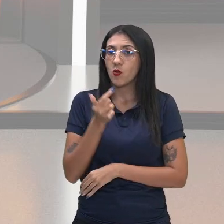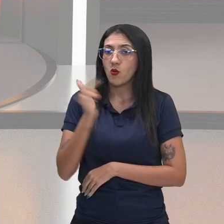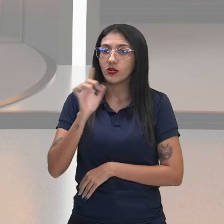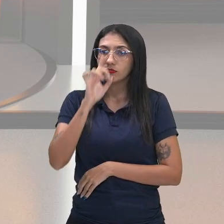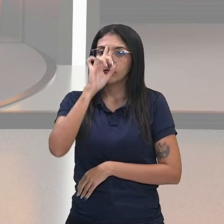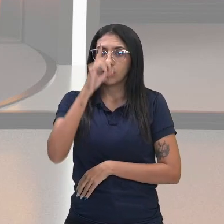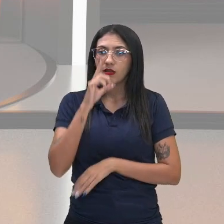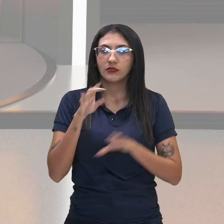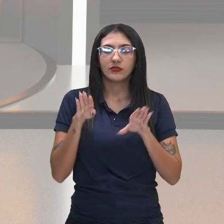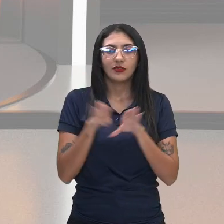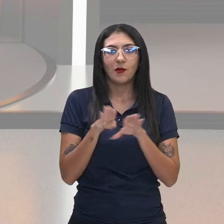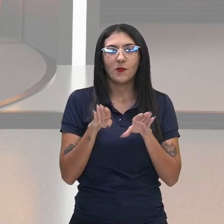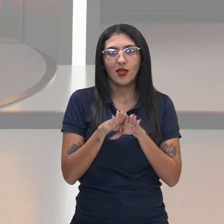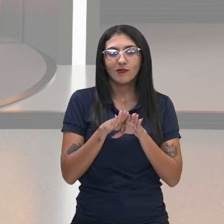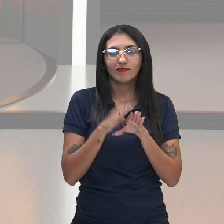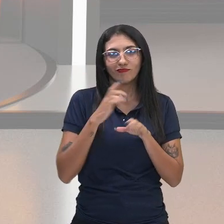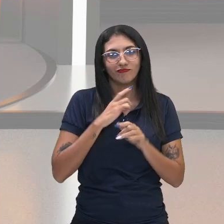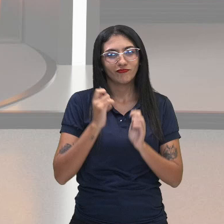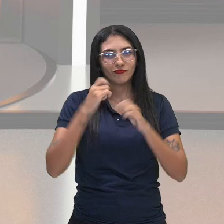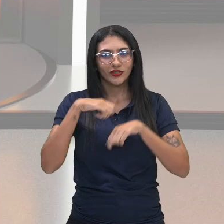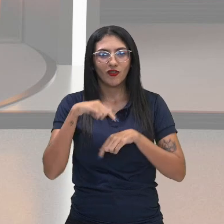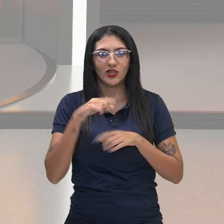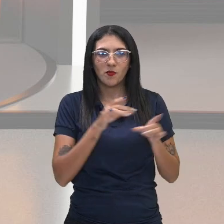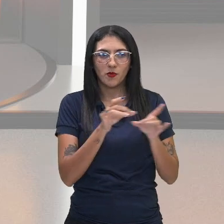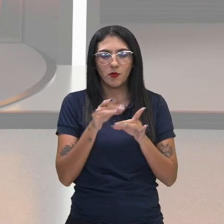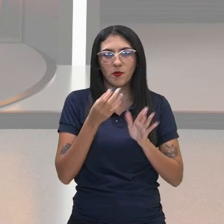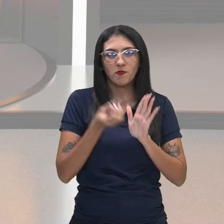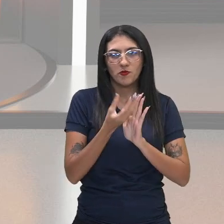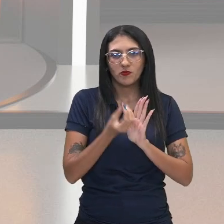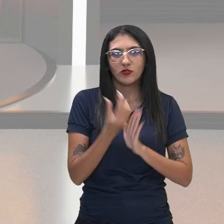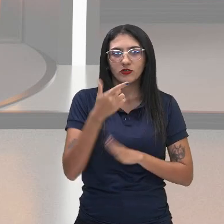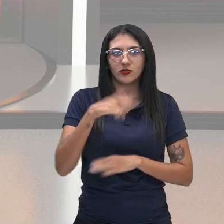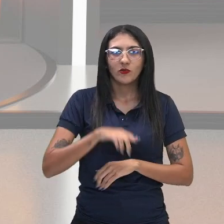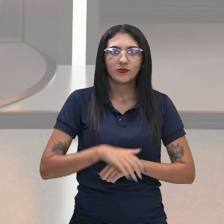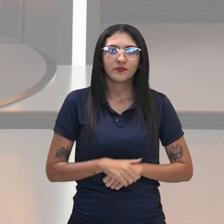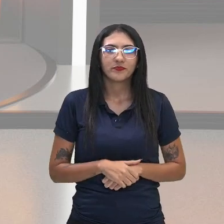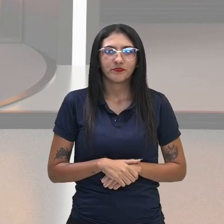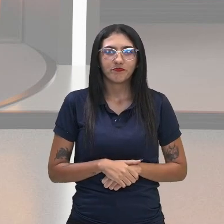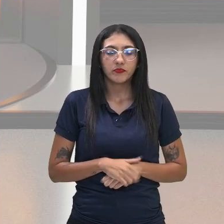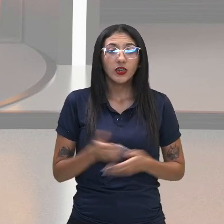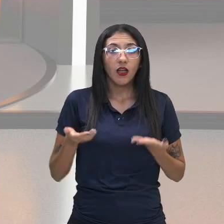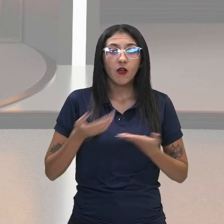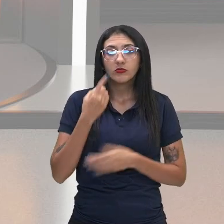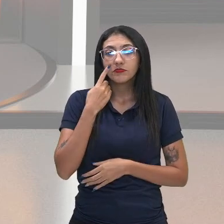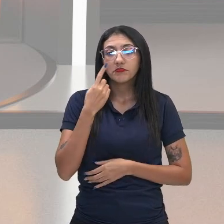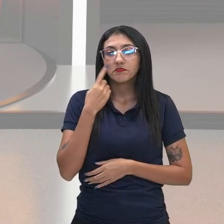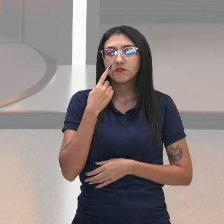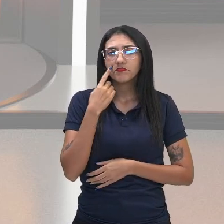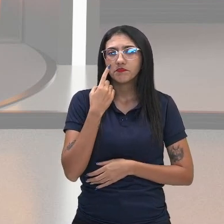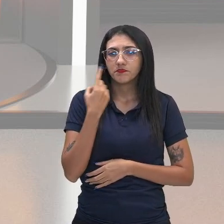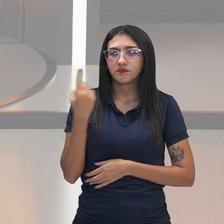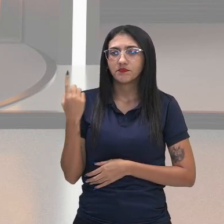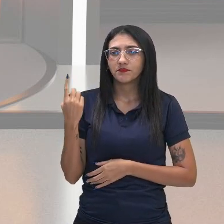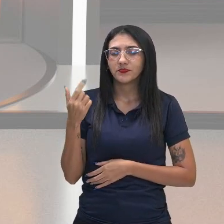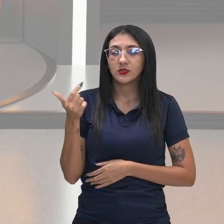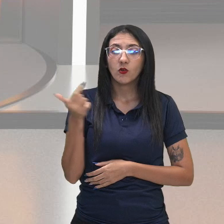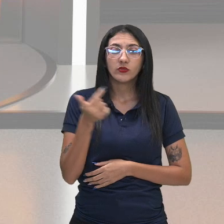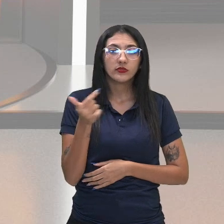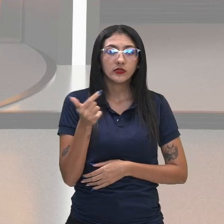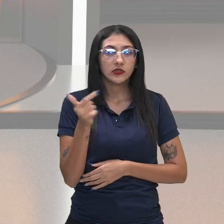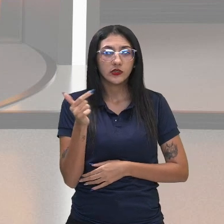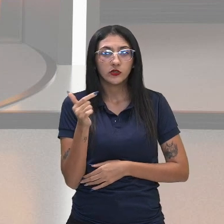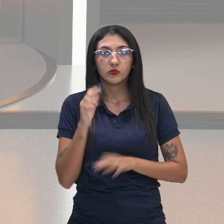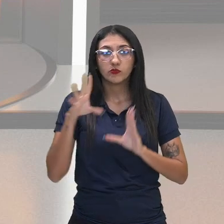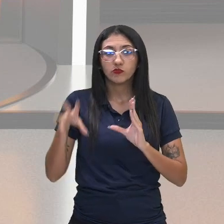na sequência, para que o comércio ressurgisse. Então vamos lá. O segundo ponto que nós podemos ver que vai contribuir para esse processo